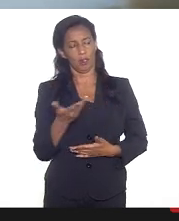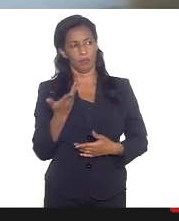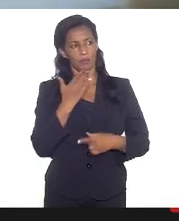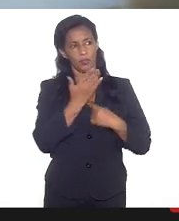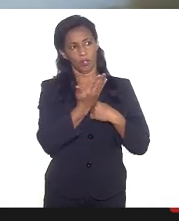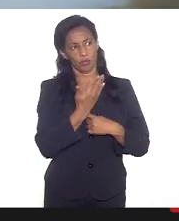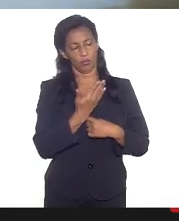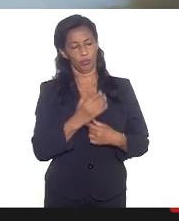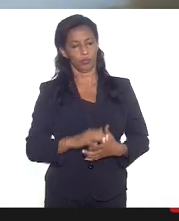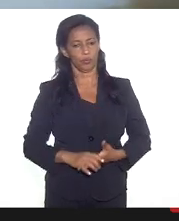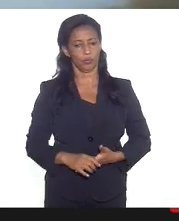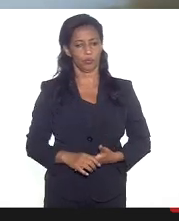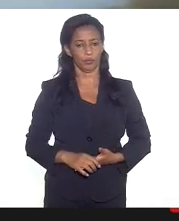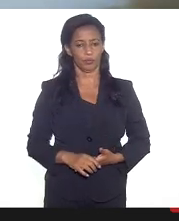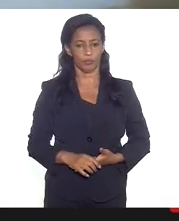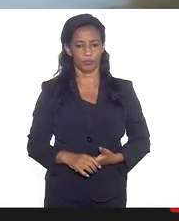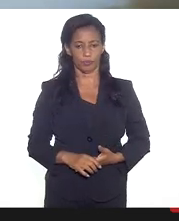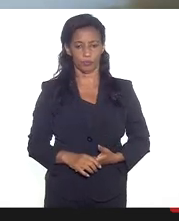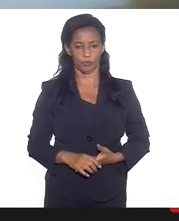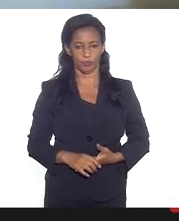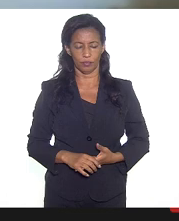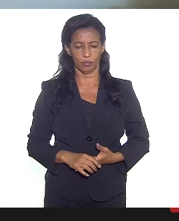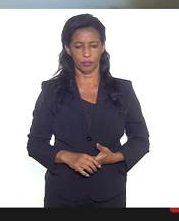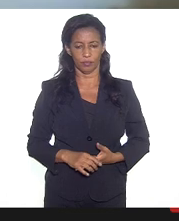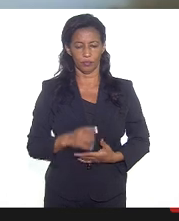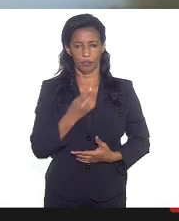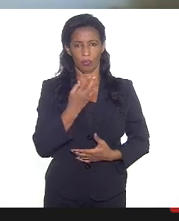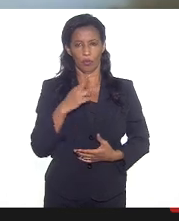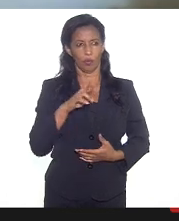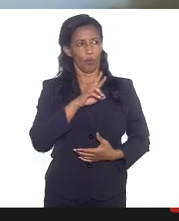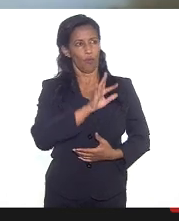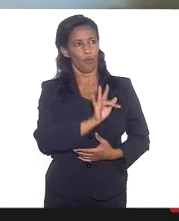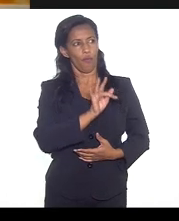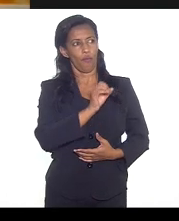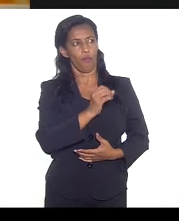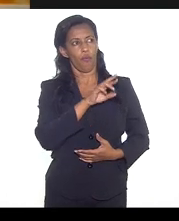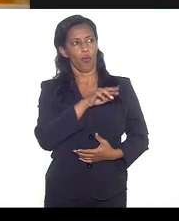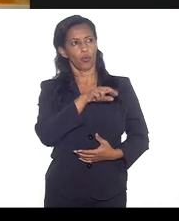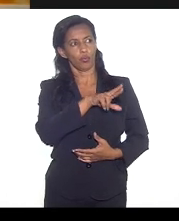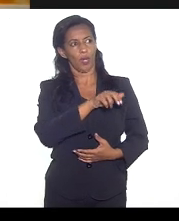contribuição. Vou passar para o doutor Fortunato.